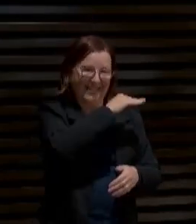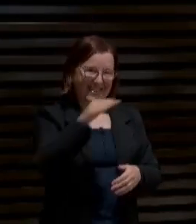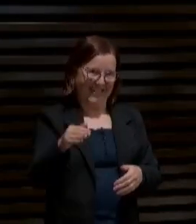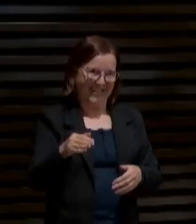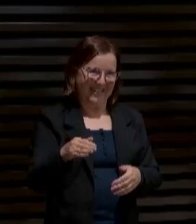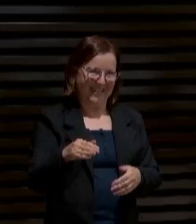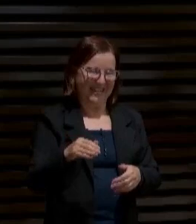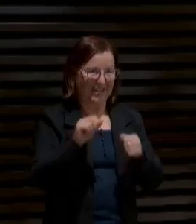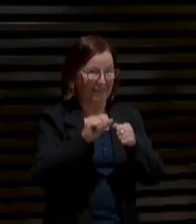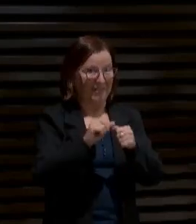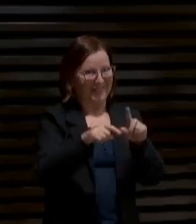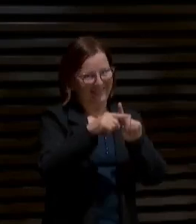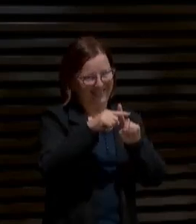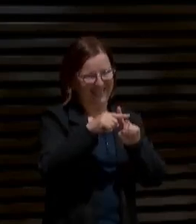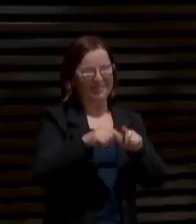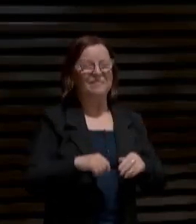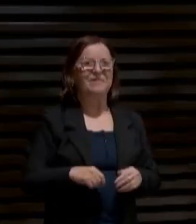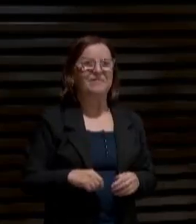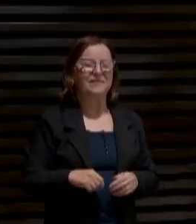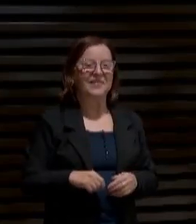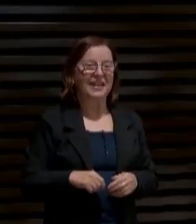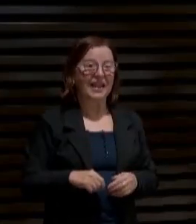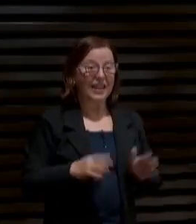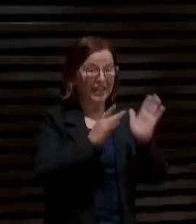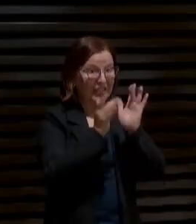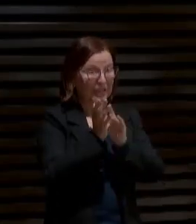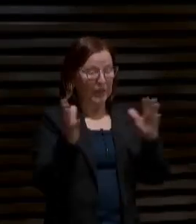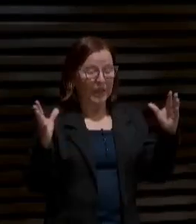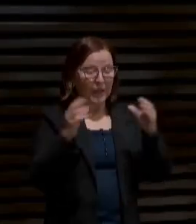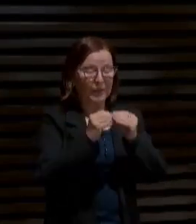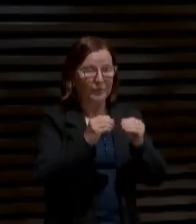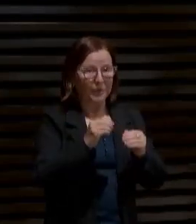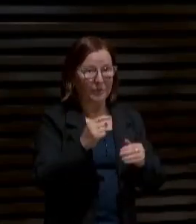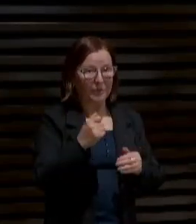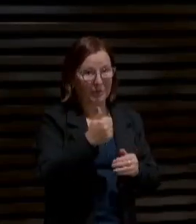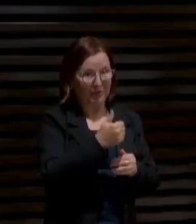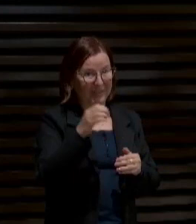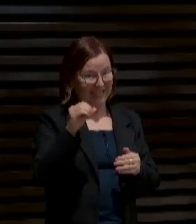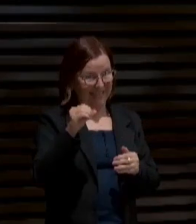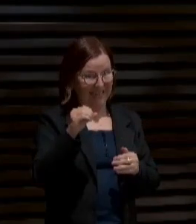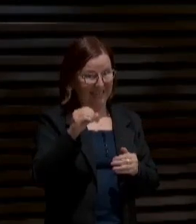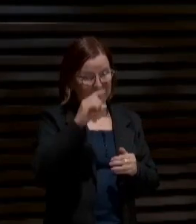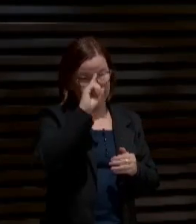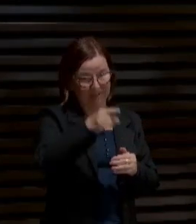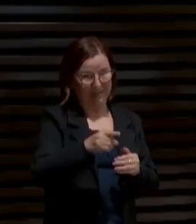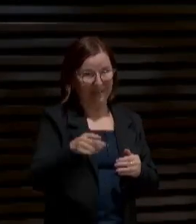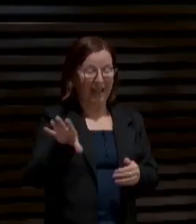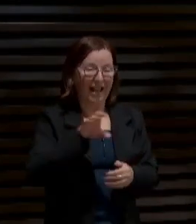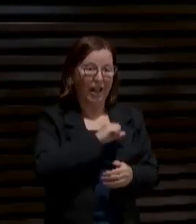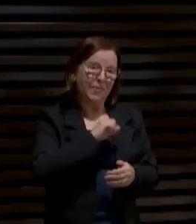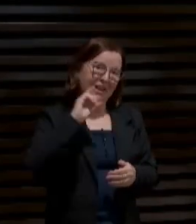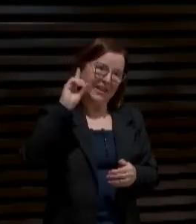Jesus quando resumiu os dez mandamentos né Amar a Deus sobre todas as coisas e o próximo como a ti mesmo vocês viram como que a